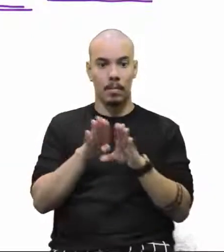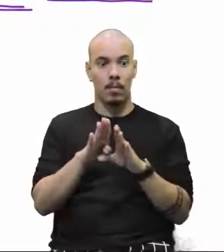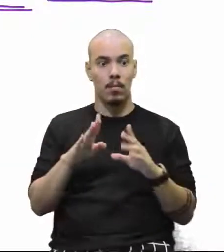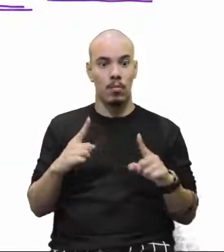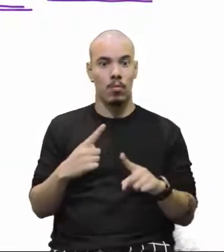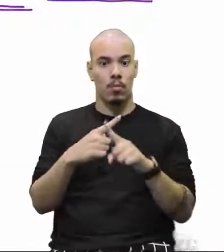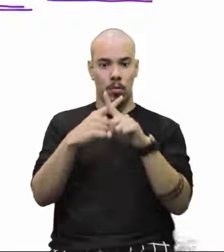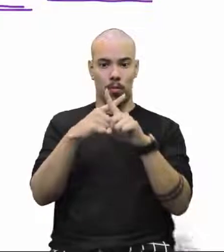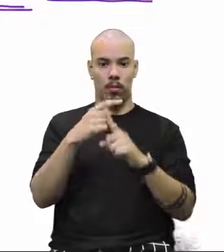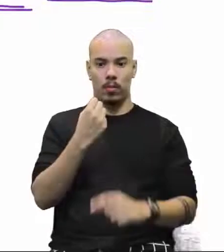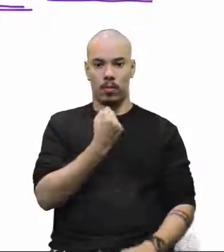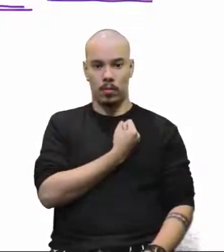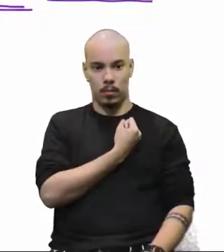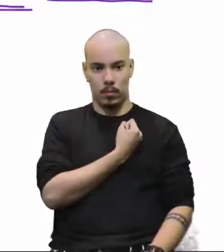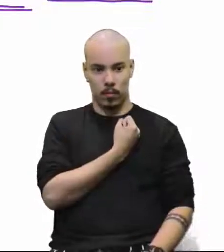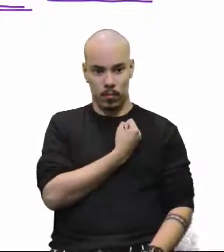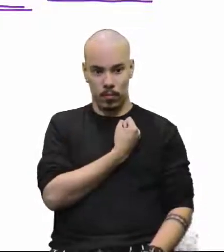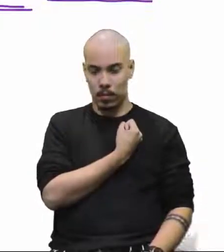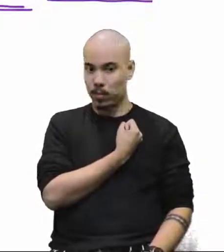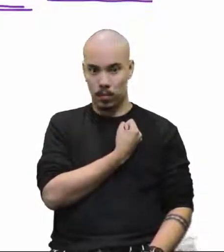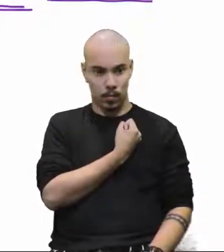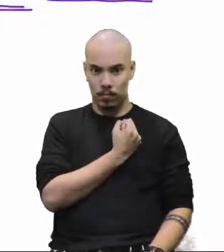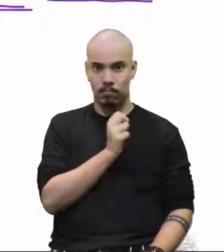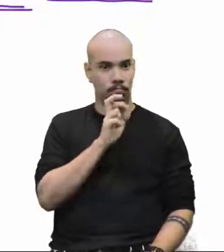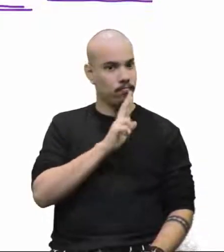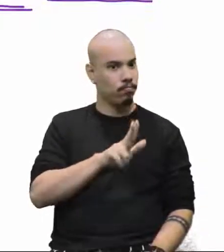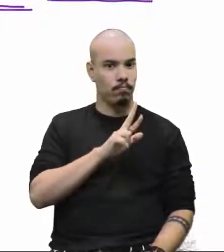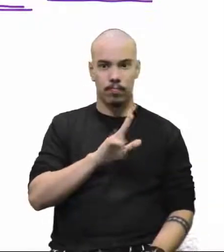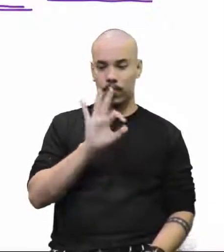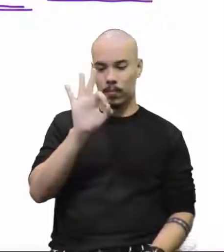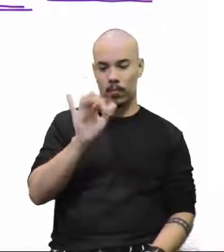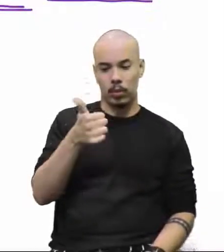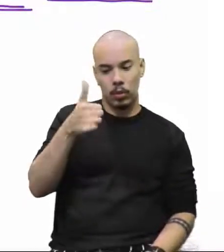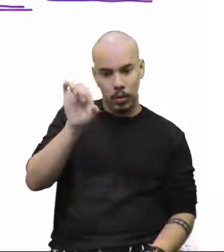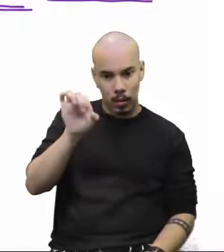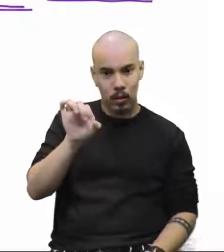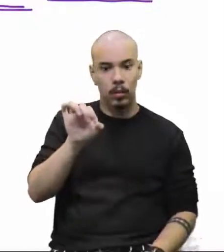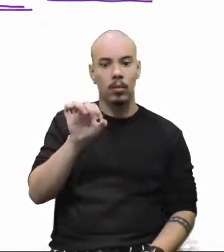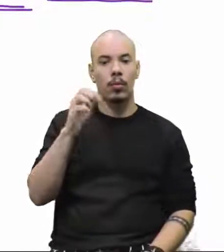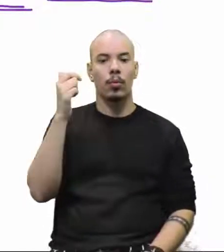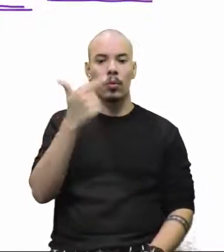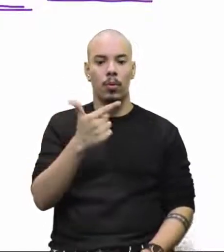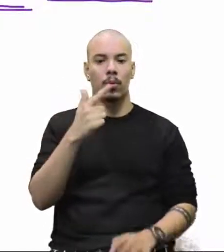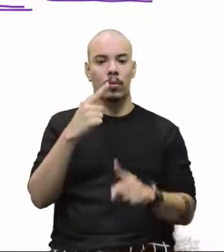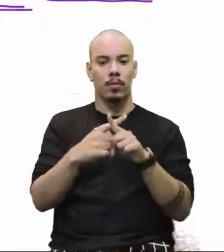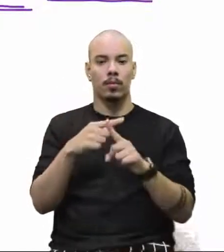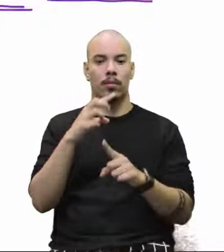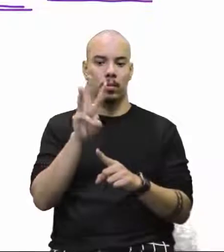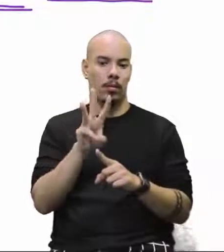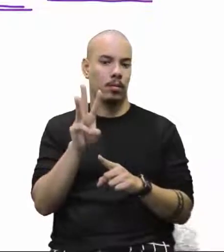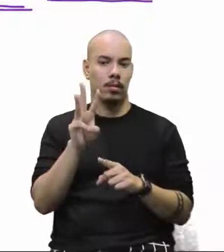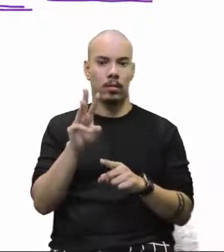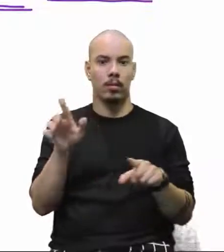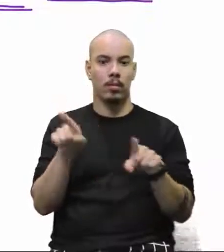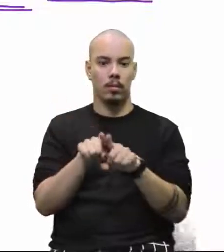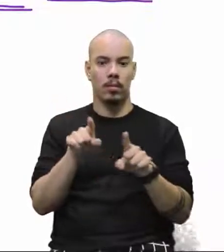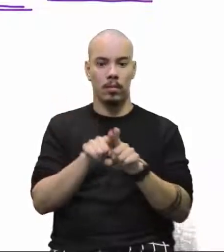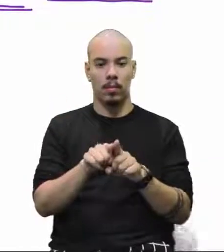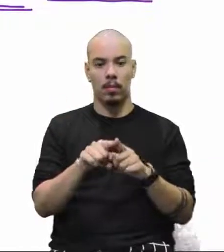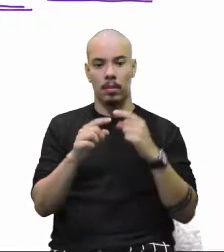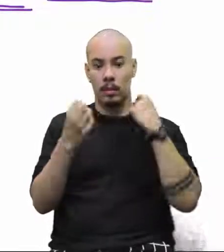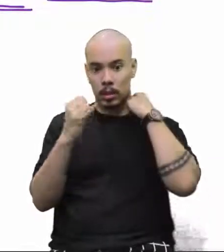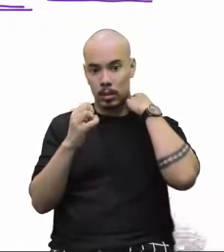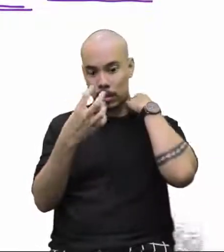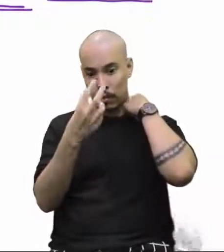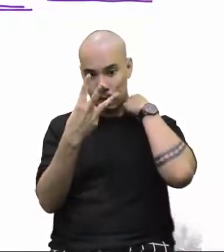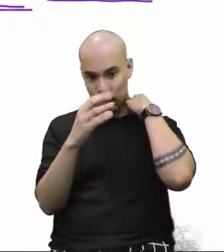Multiplica valores que não são potência de 10, 2 vezes 3, 6 vezes 5, 30. Está aqui, ó.